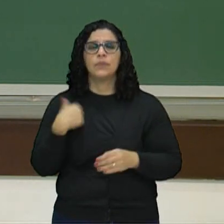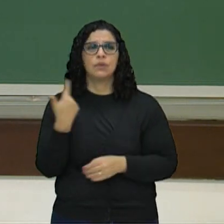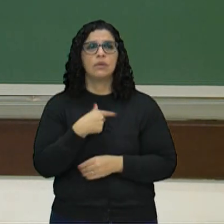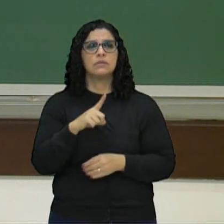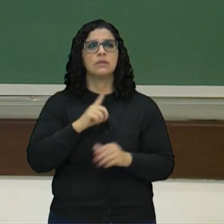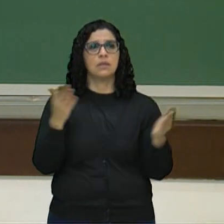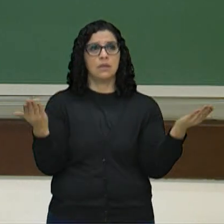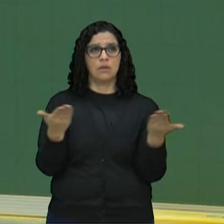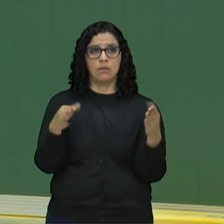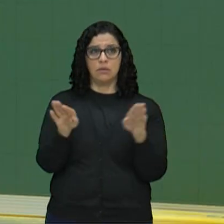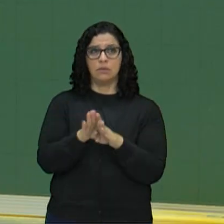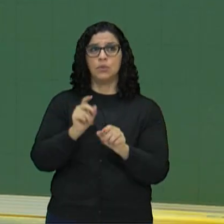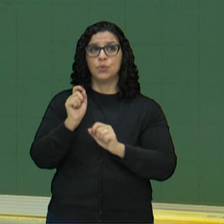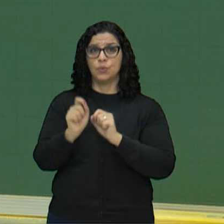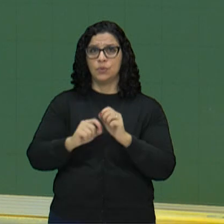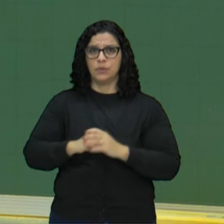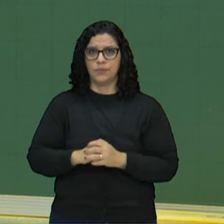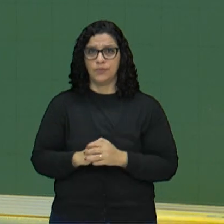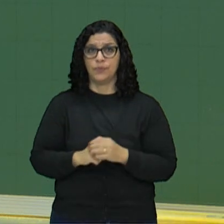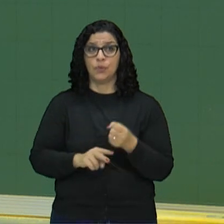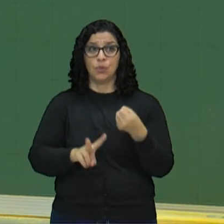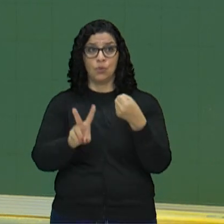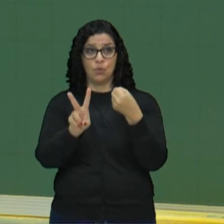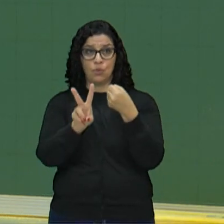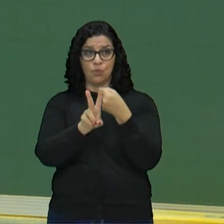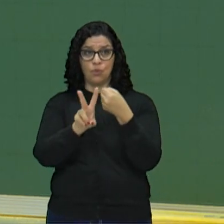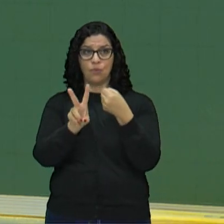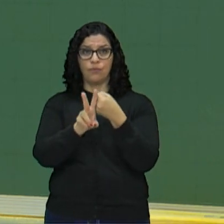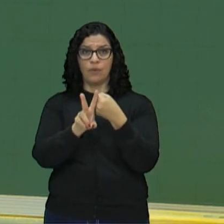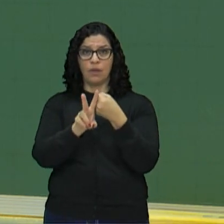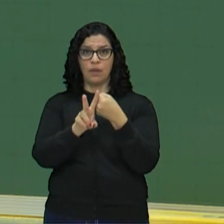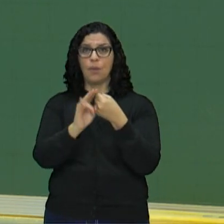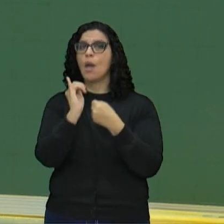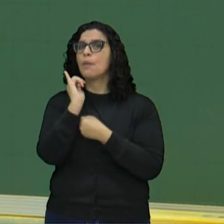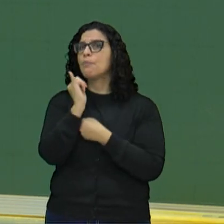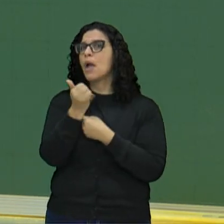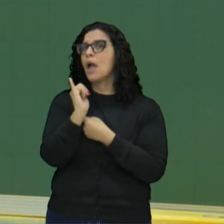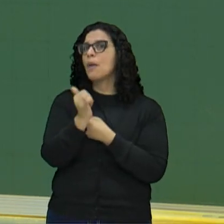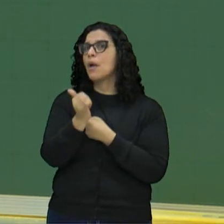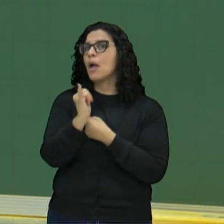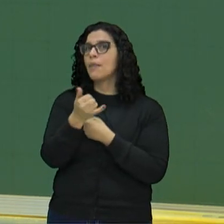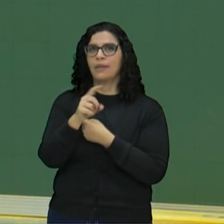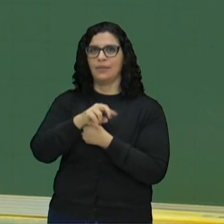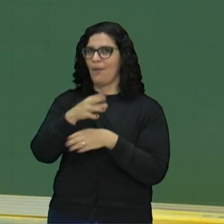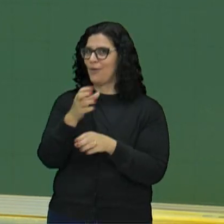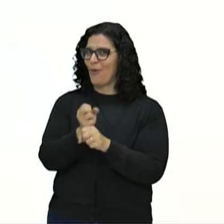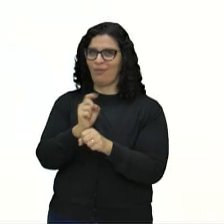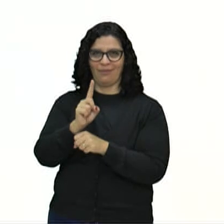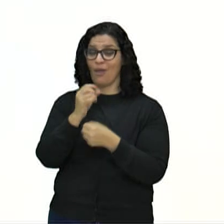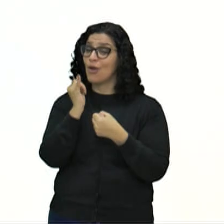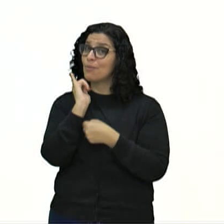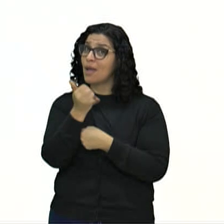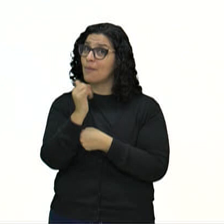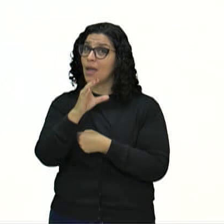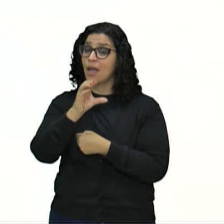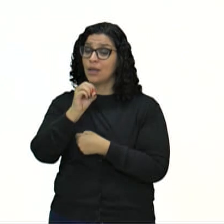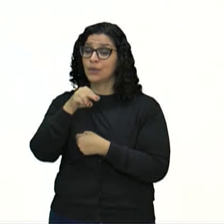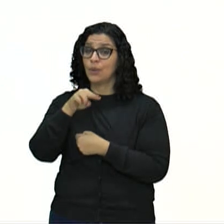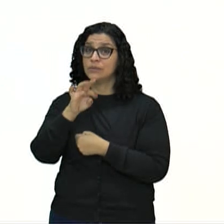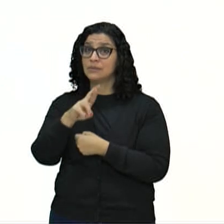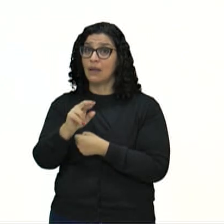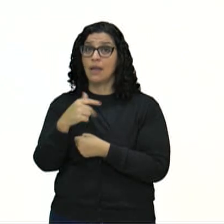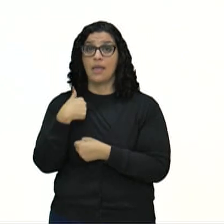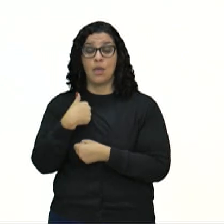ali o verbo contar. Vamos ler a frase, mas não